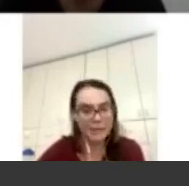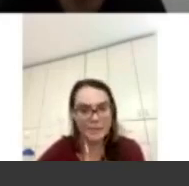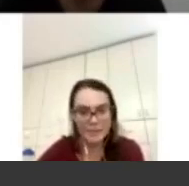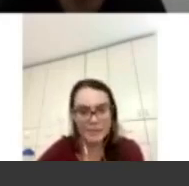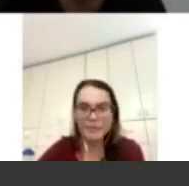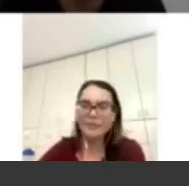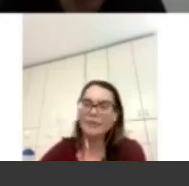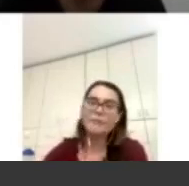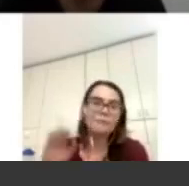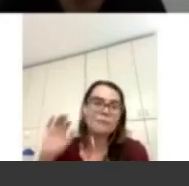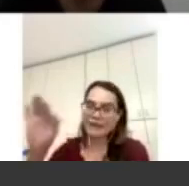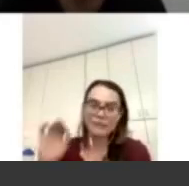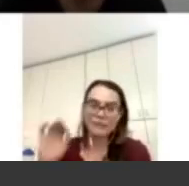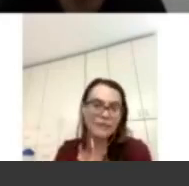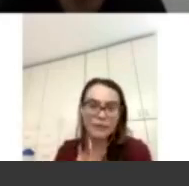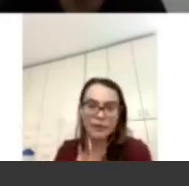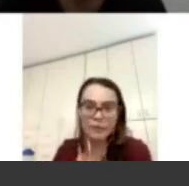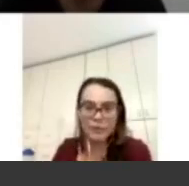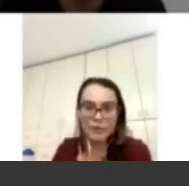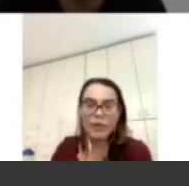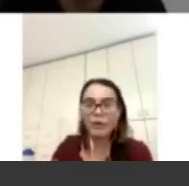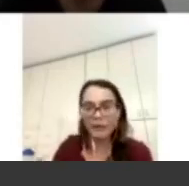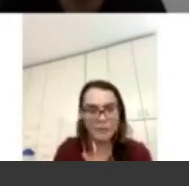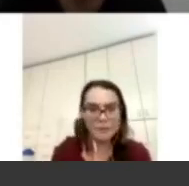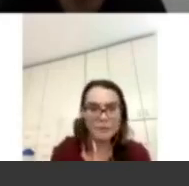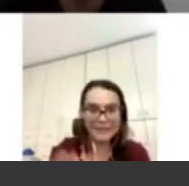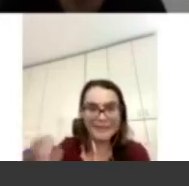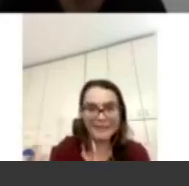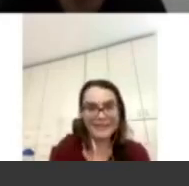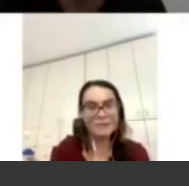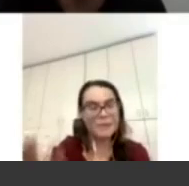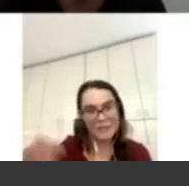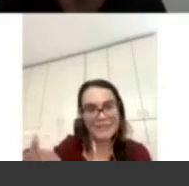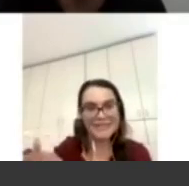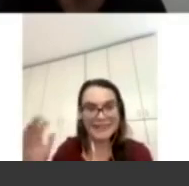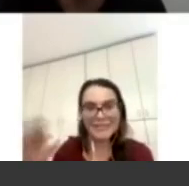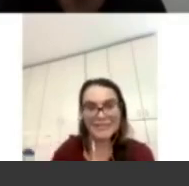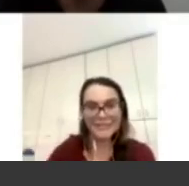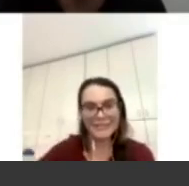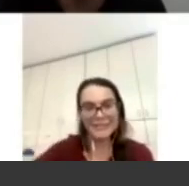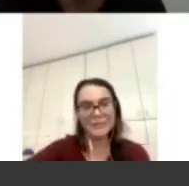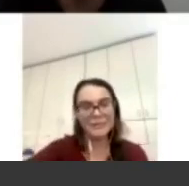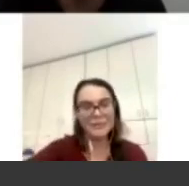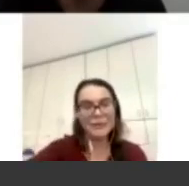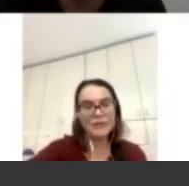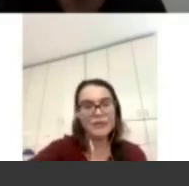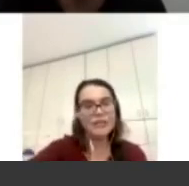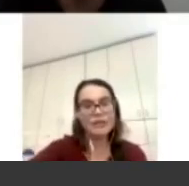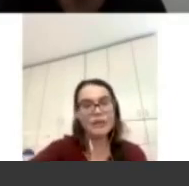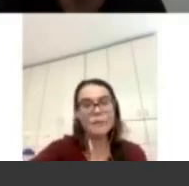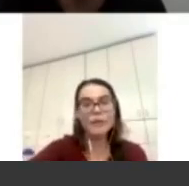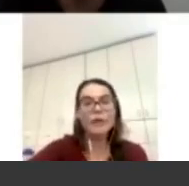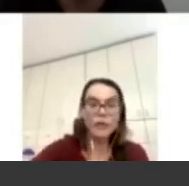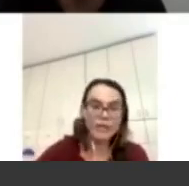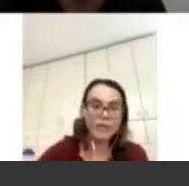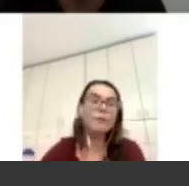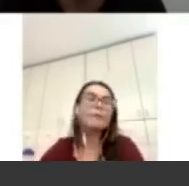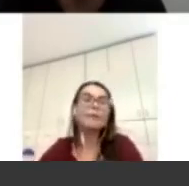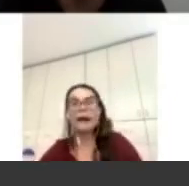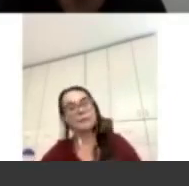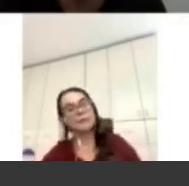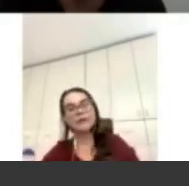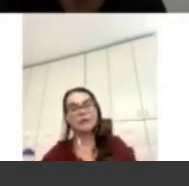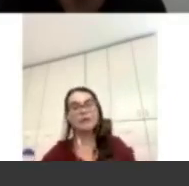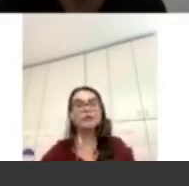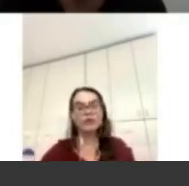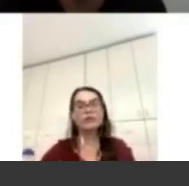bit.ly/programa PAC Brasil. Basta fazer o download, qualquer pessoa pode acessar e já fazer o download desde então. O guia